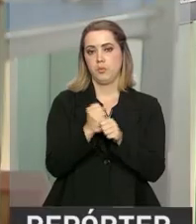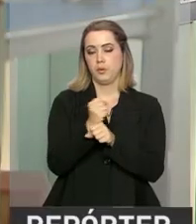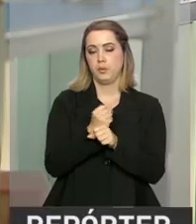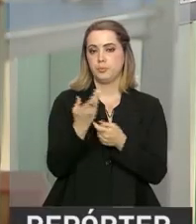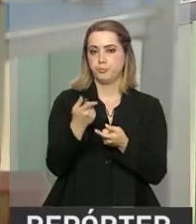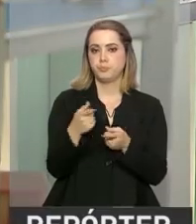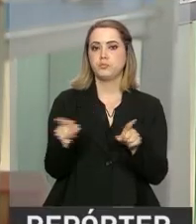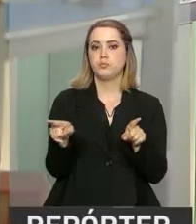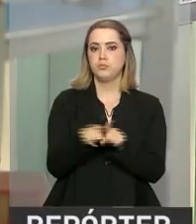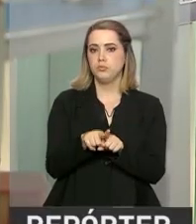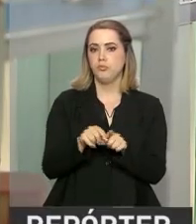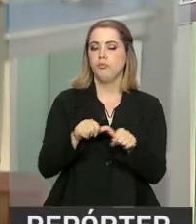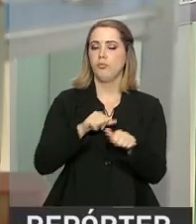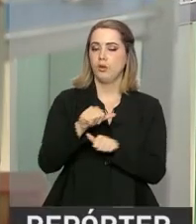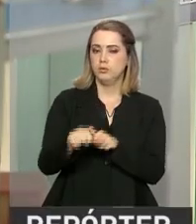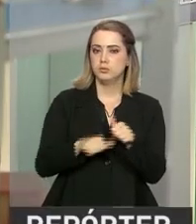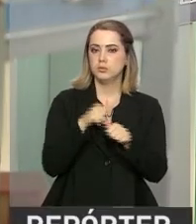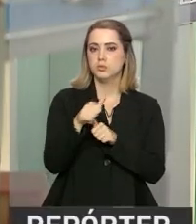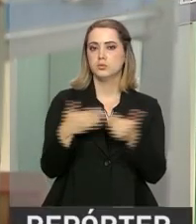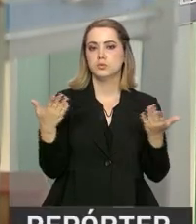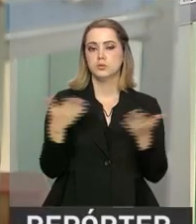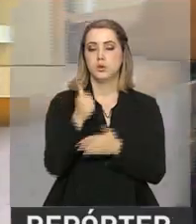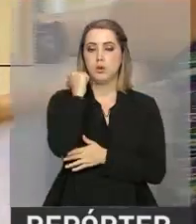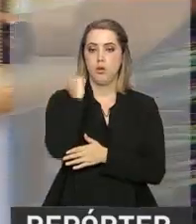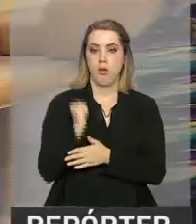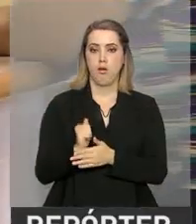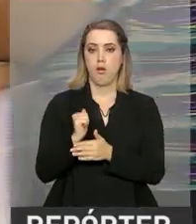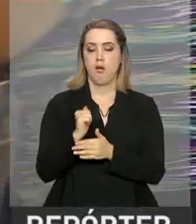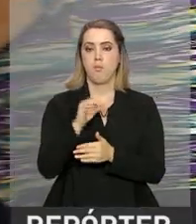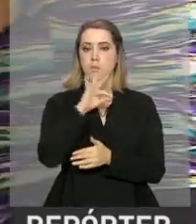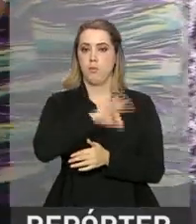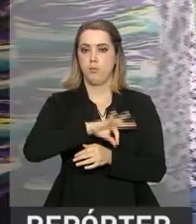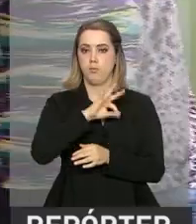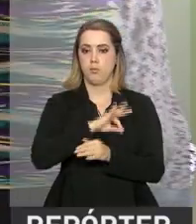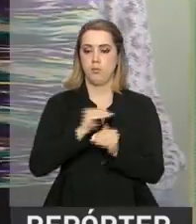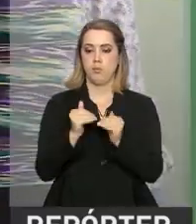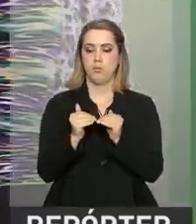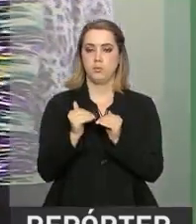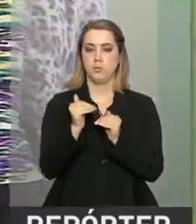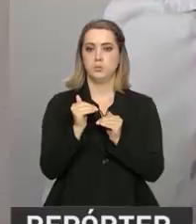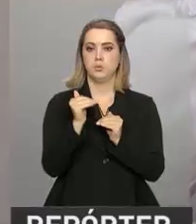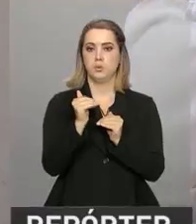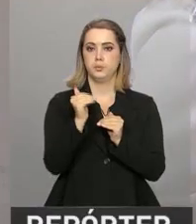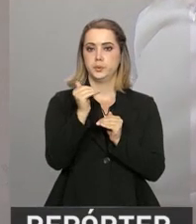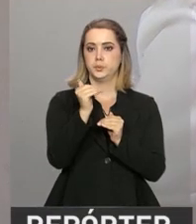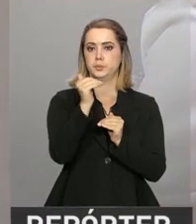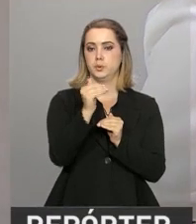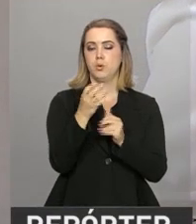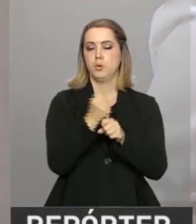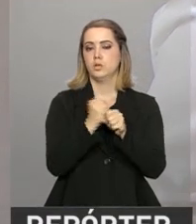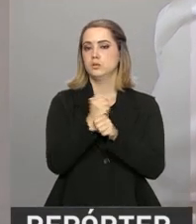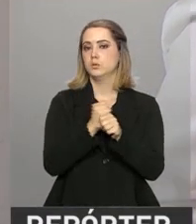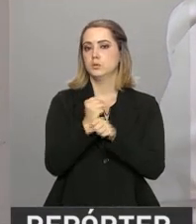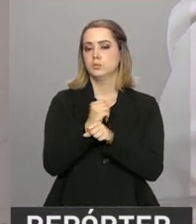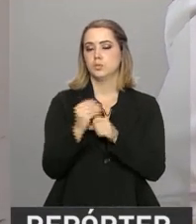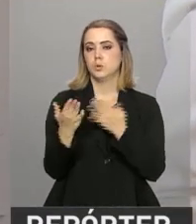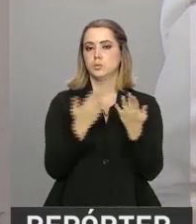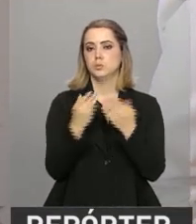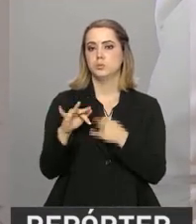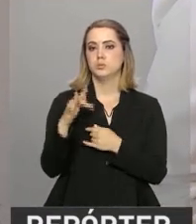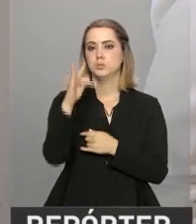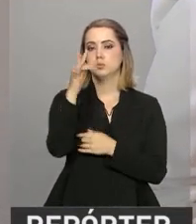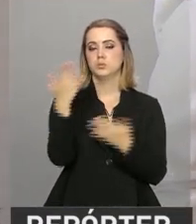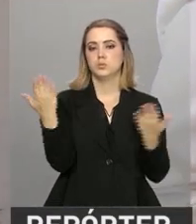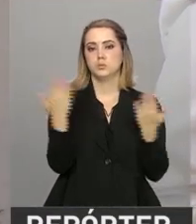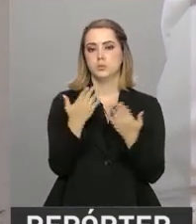além de renovar o contrato a bolsa do programa terá reajustes anuais pela inflação em 2017 o valor passará